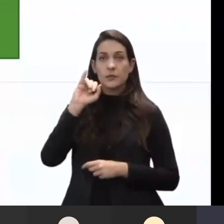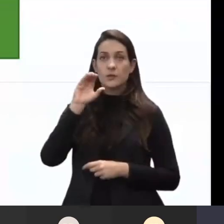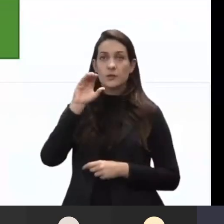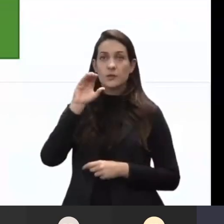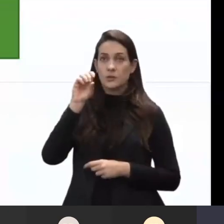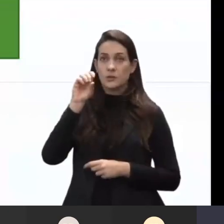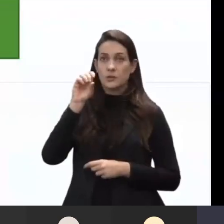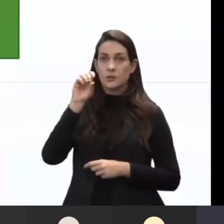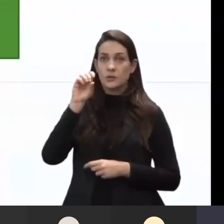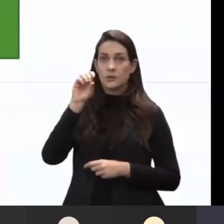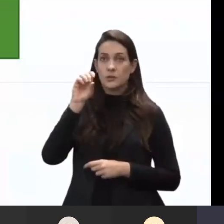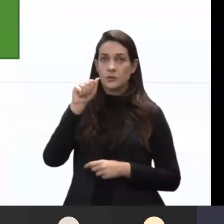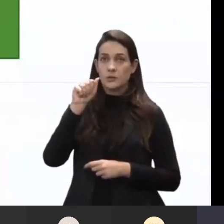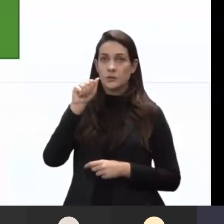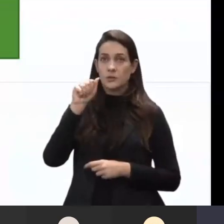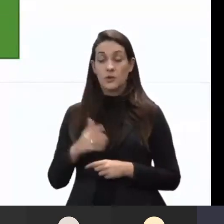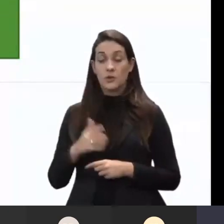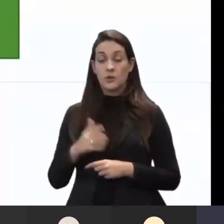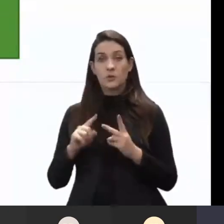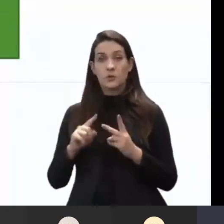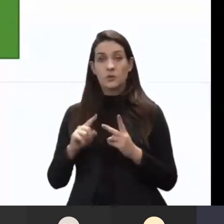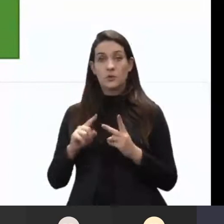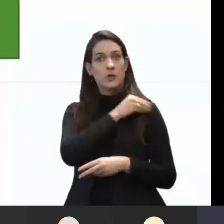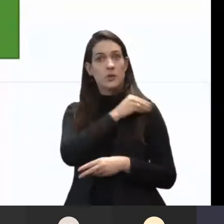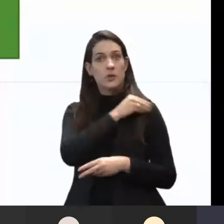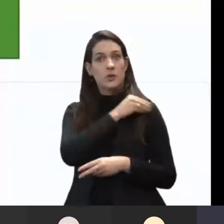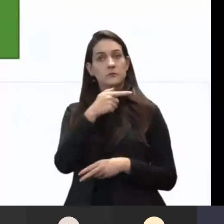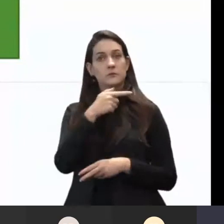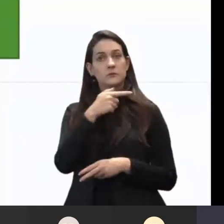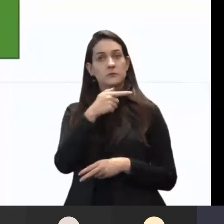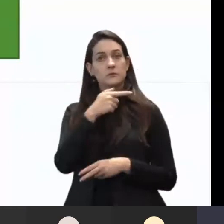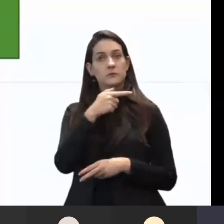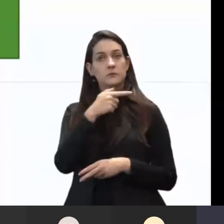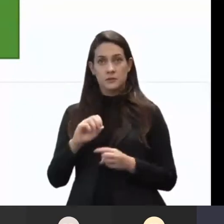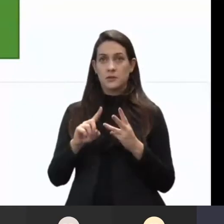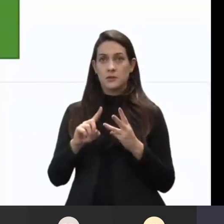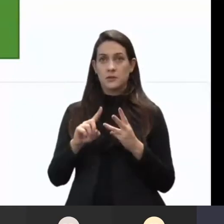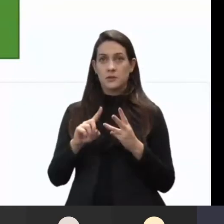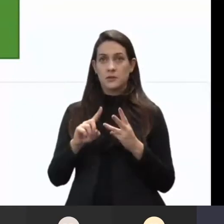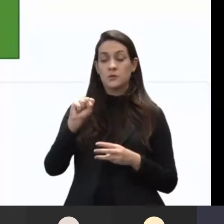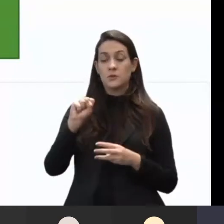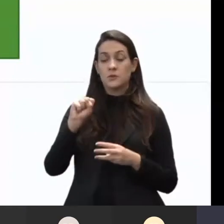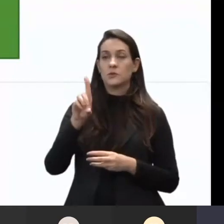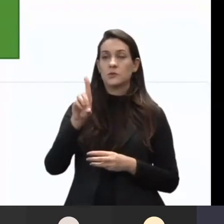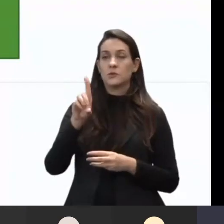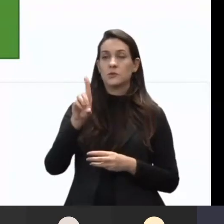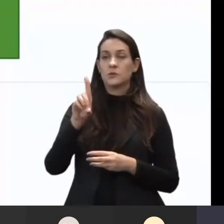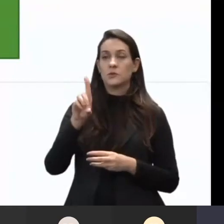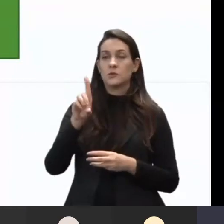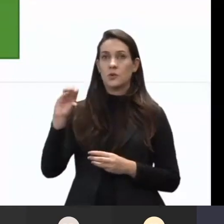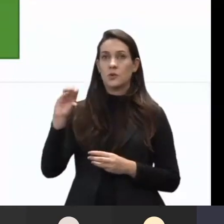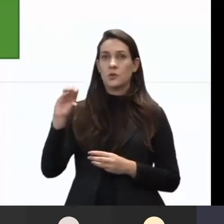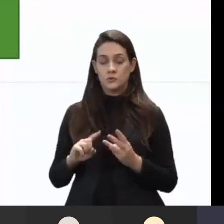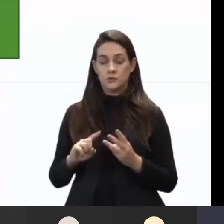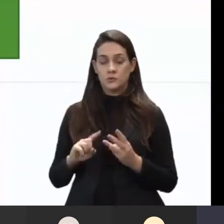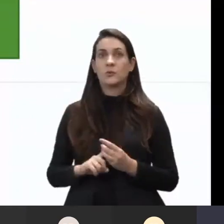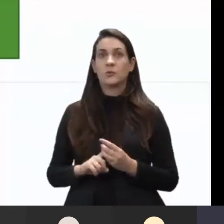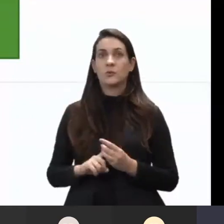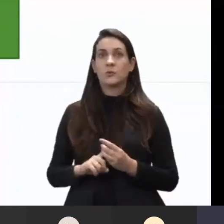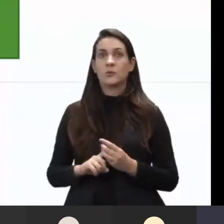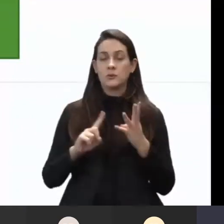número 2 foi o álcool 70. O número 3 foi o hipoclorito de